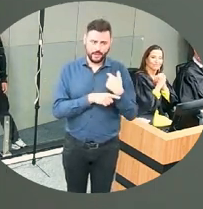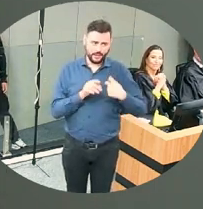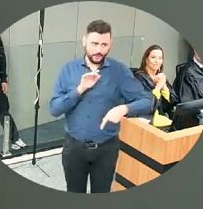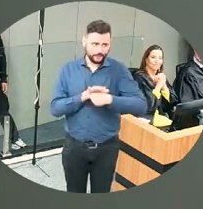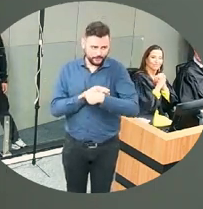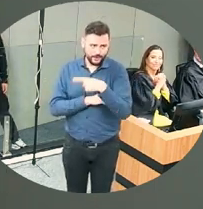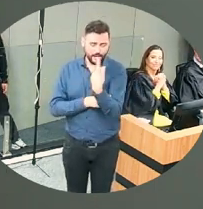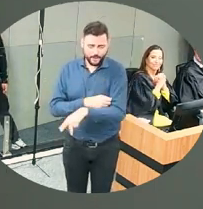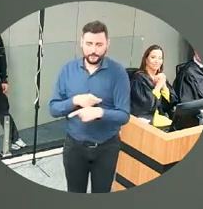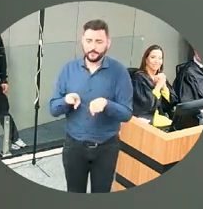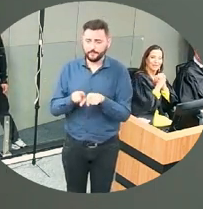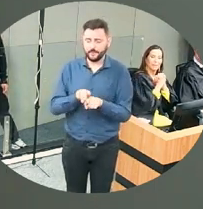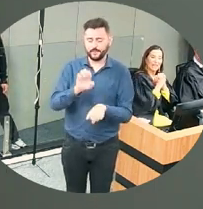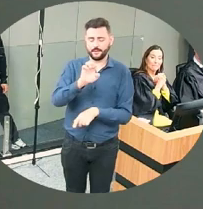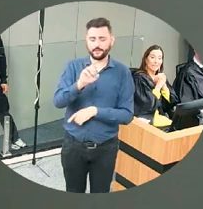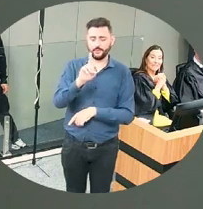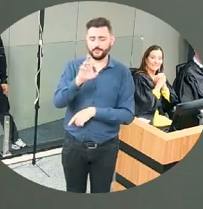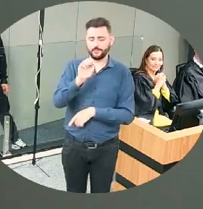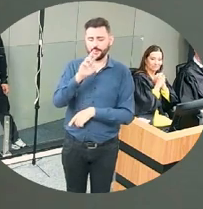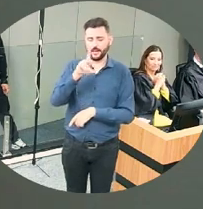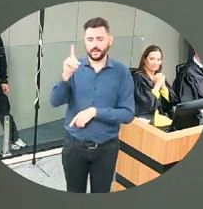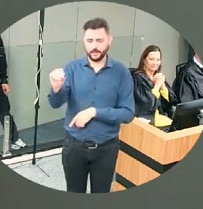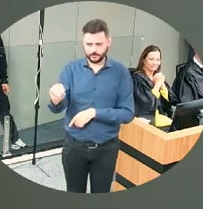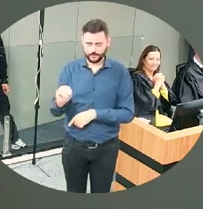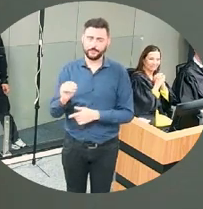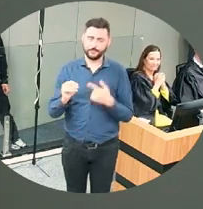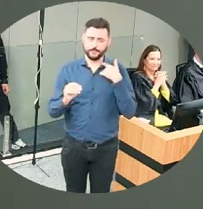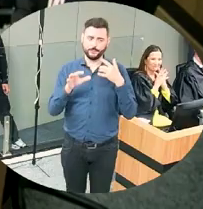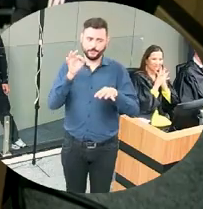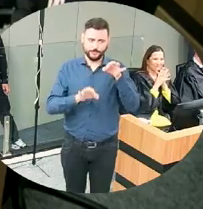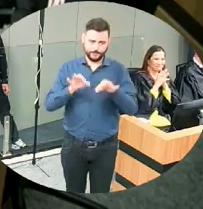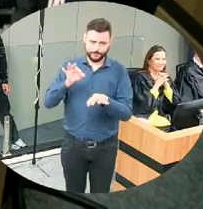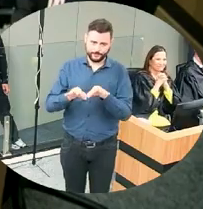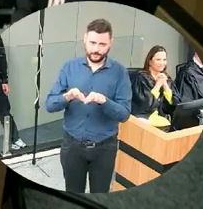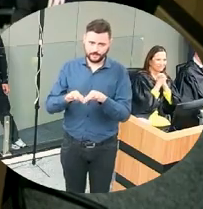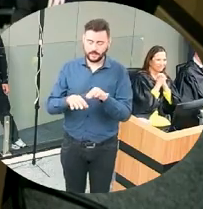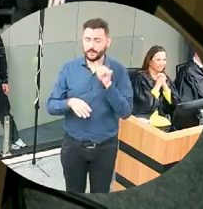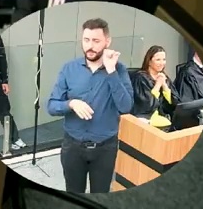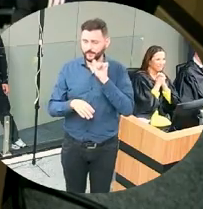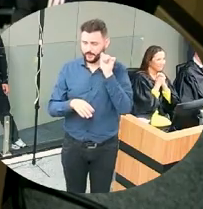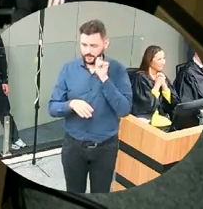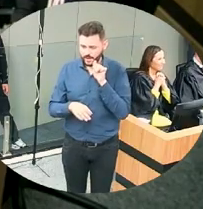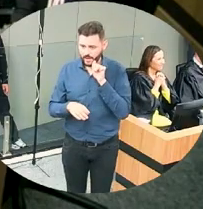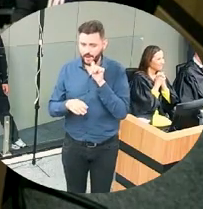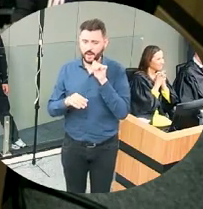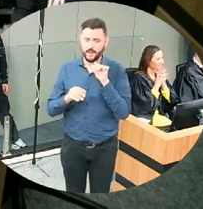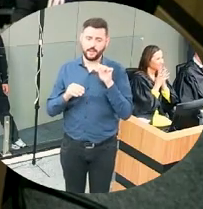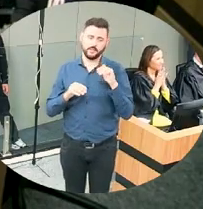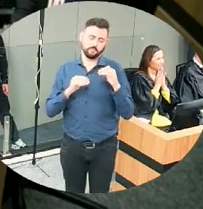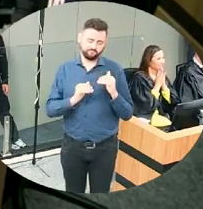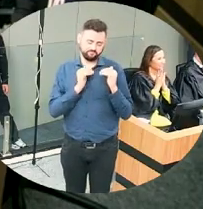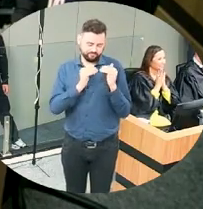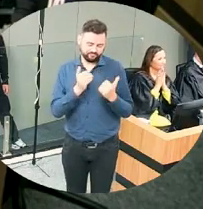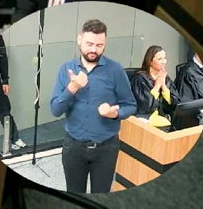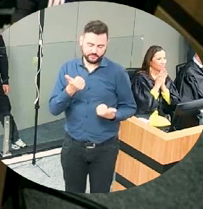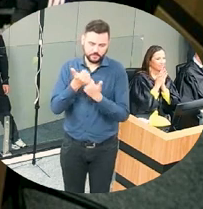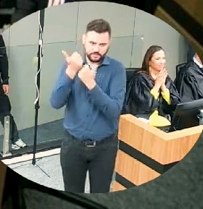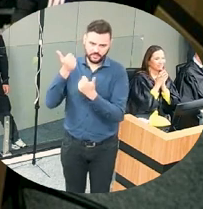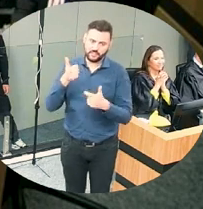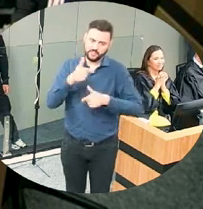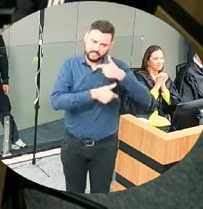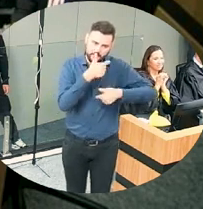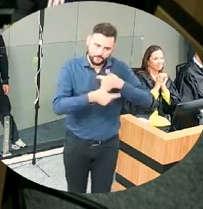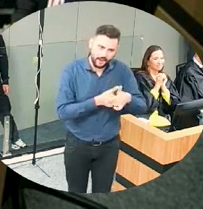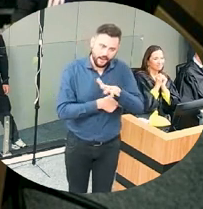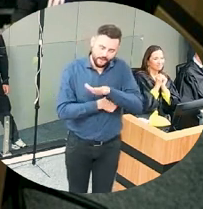Catarina Dr Eduardo de Oliveira Rodrigues senhora superintendente Regional substituta do Trabalho e